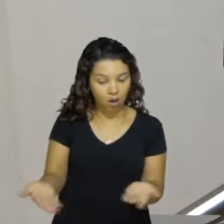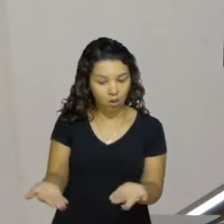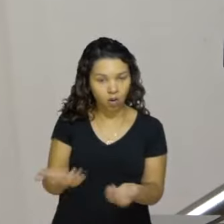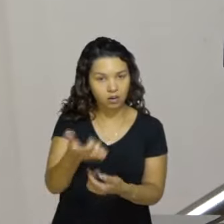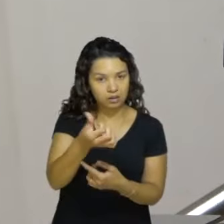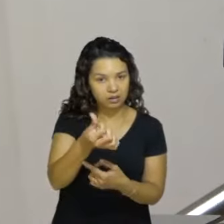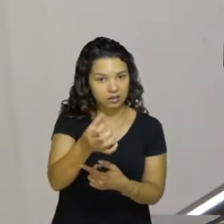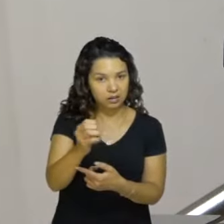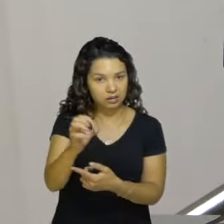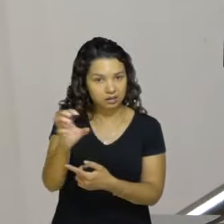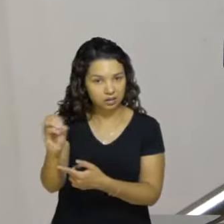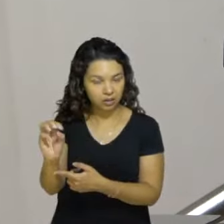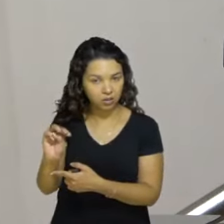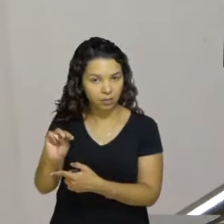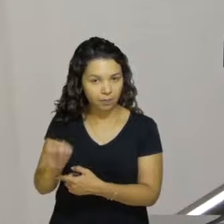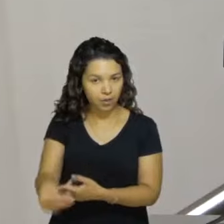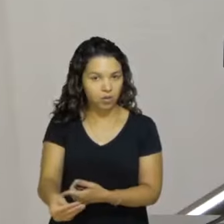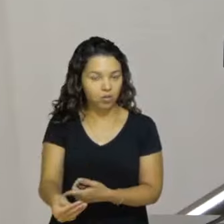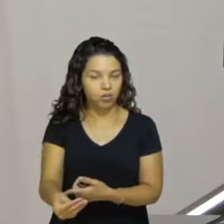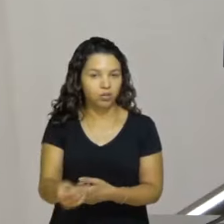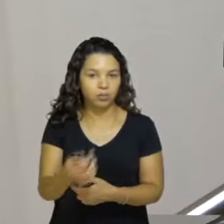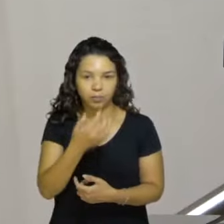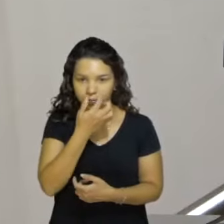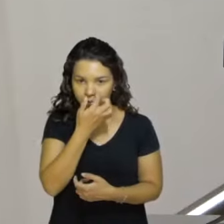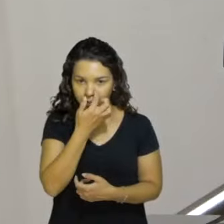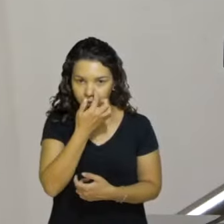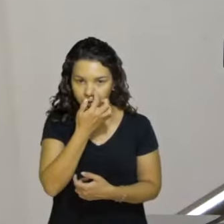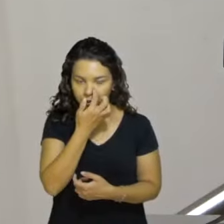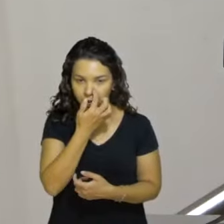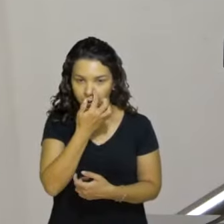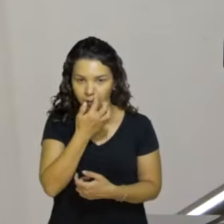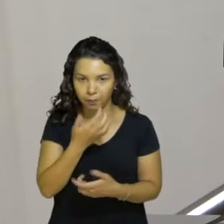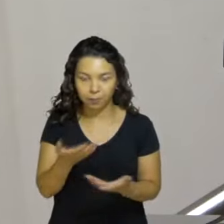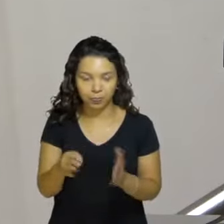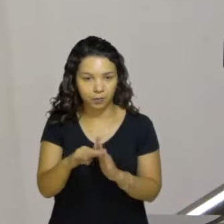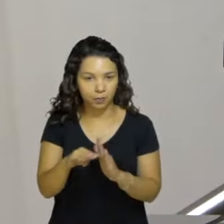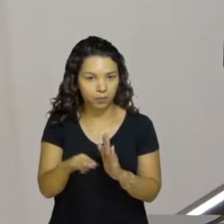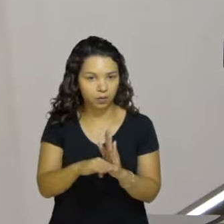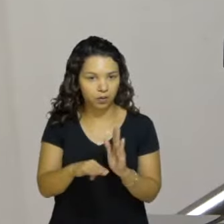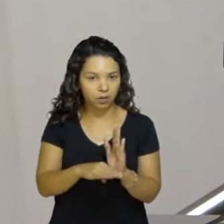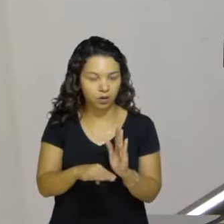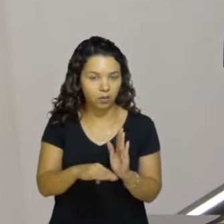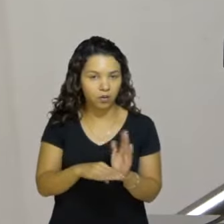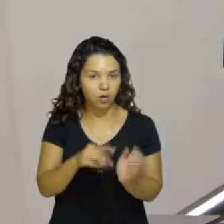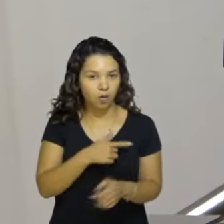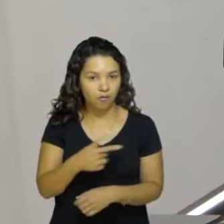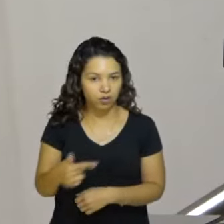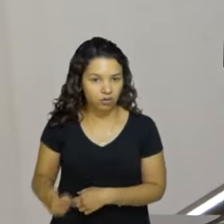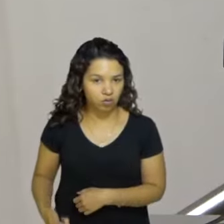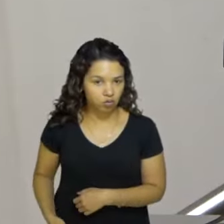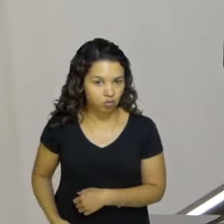num ápice, esse programa idealizado pelo governador Jorginho Melo, de